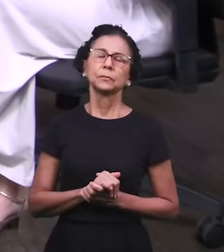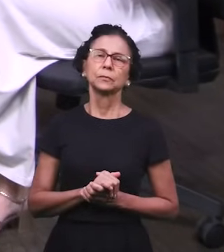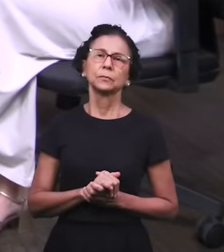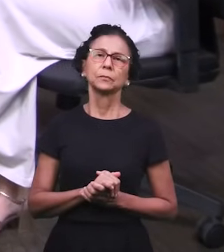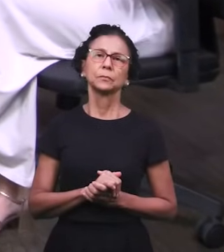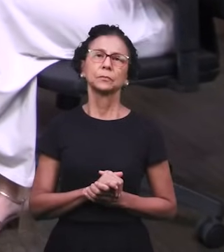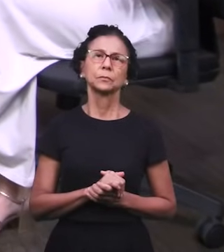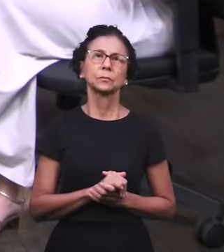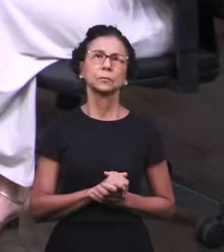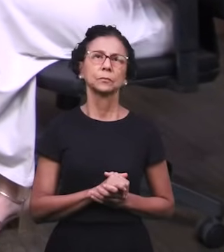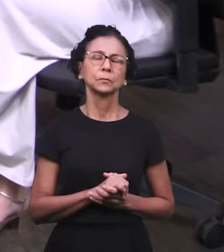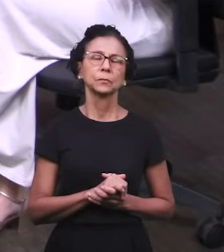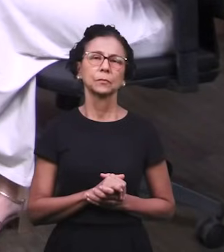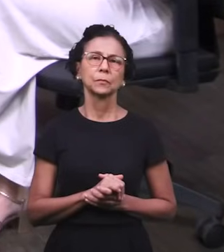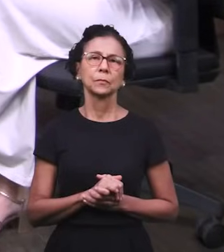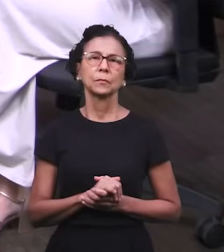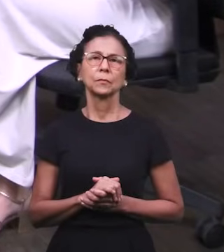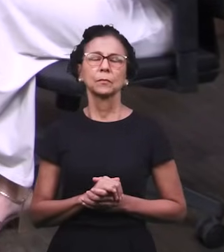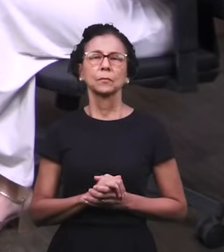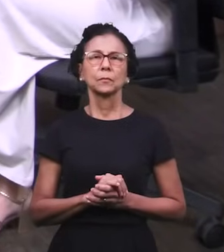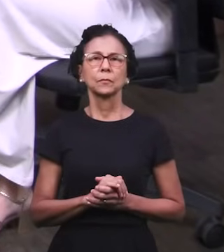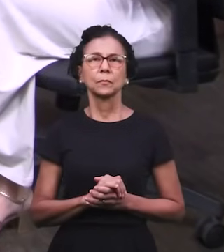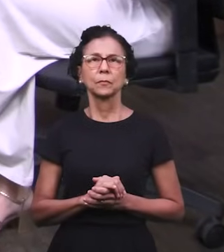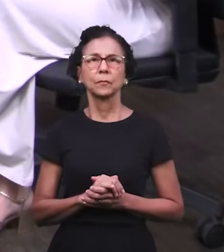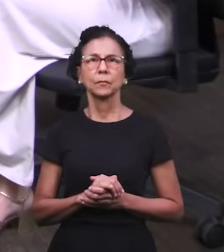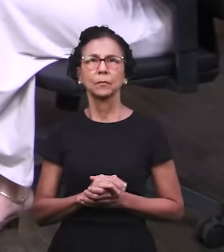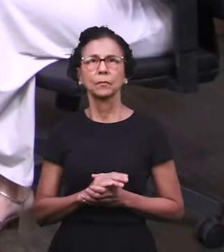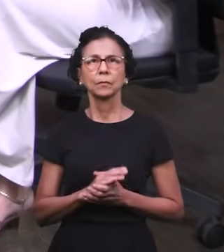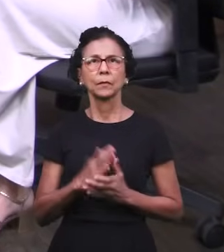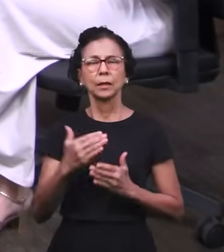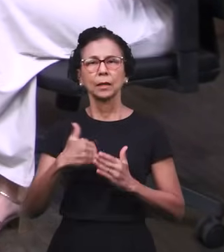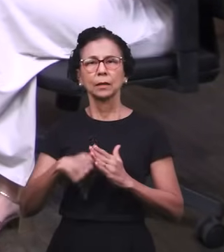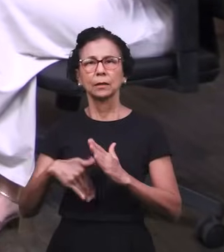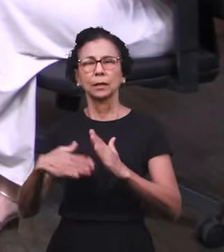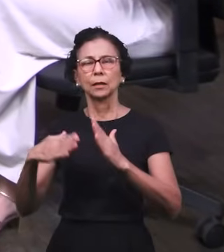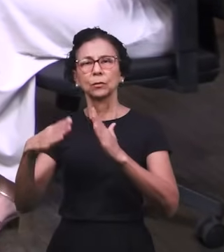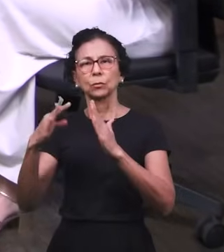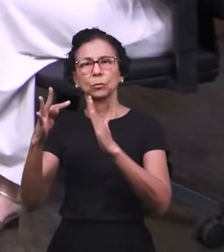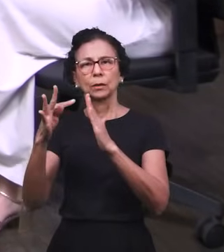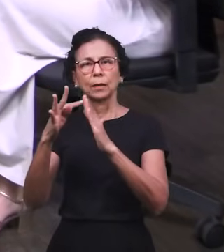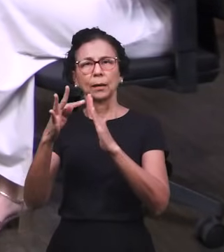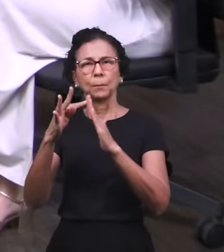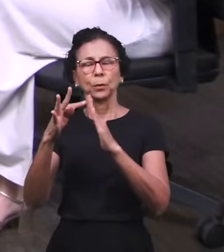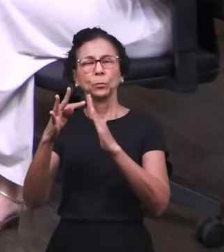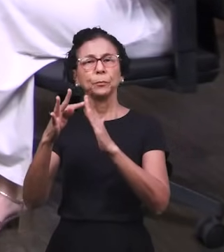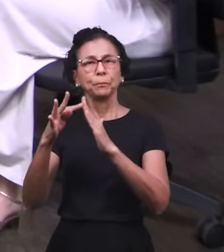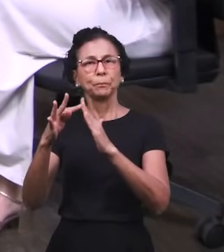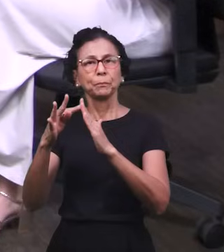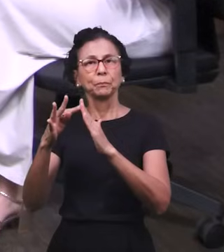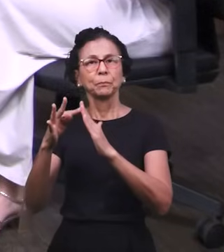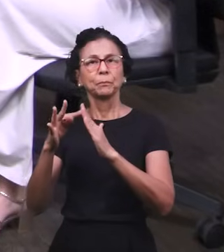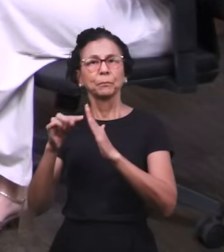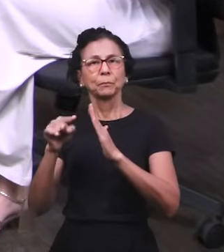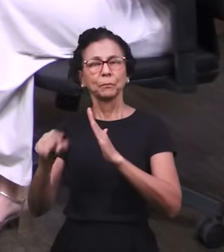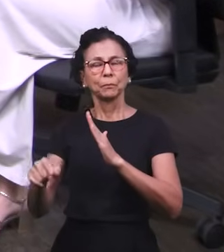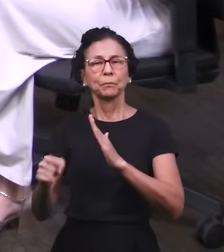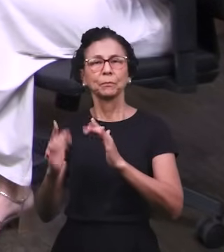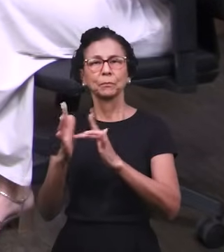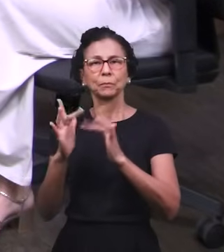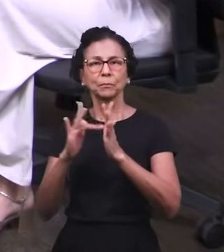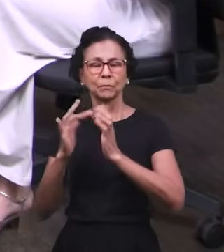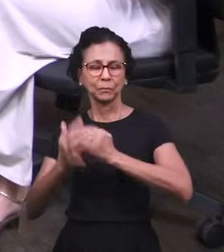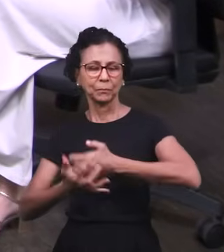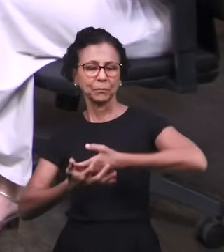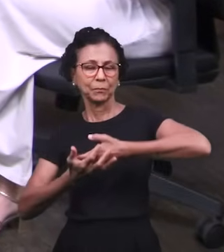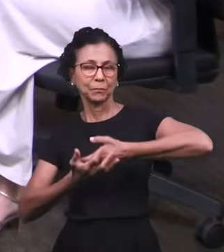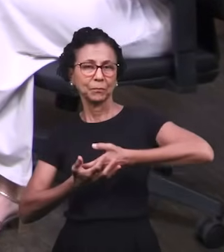que estavam cheios do Espírito Santo, entenderam o que estava acontecendo ali. Não era simplesmente mais uma criança para ser apresentada. Era Jesus que tinha chegado, era o cumprimento